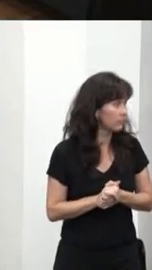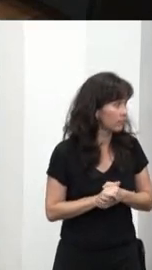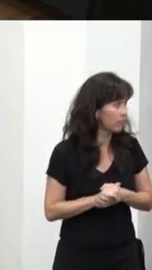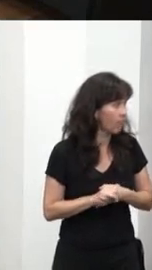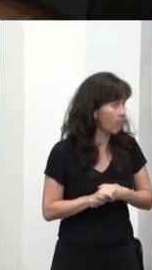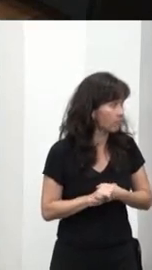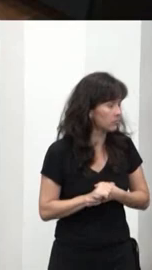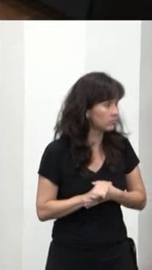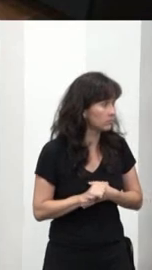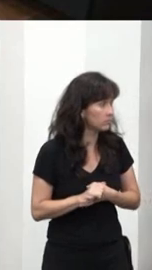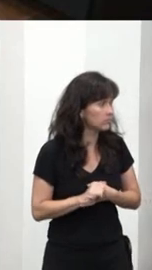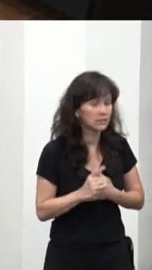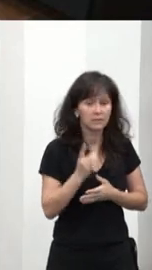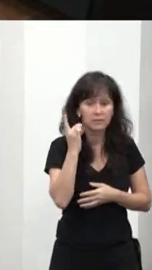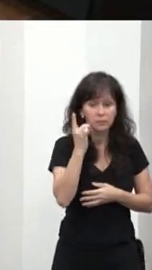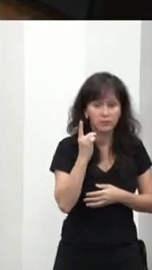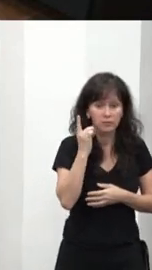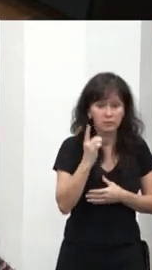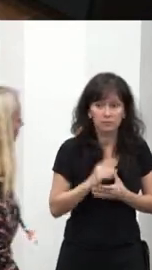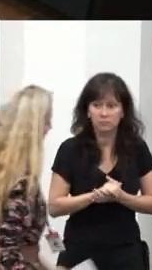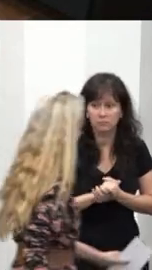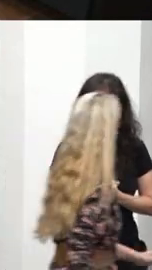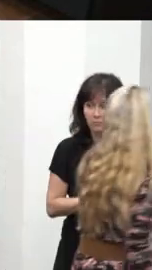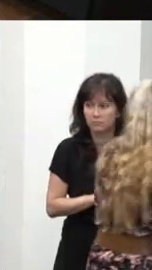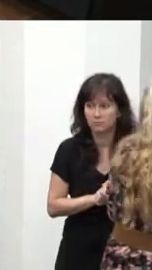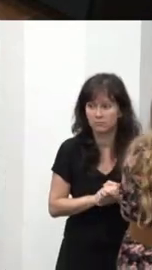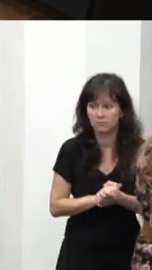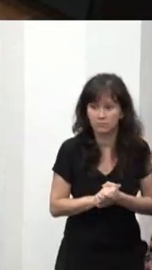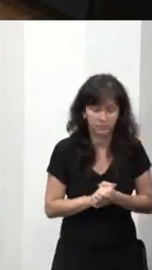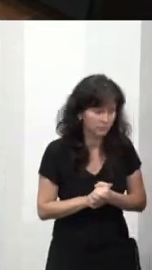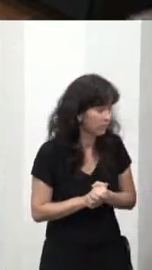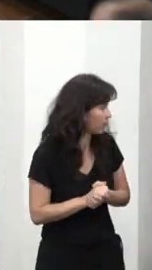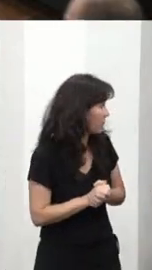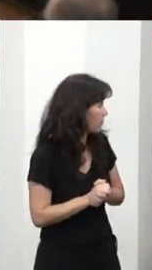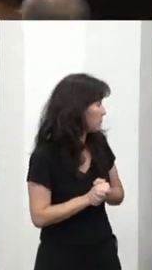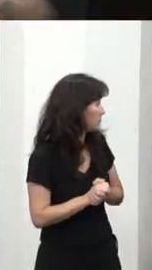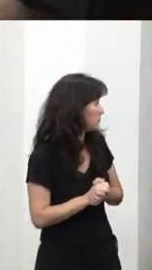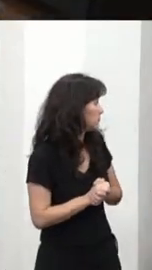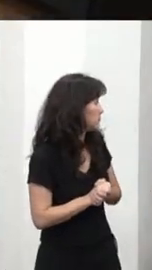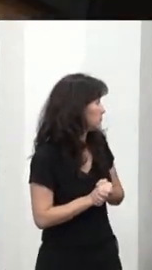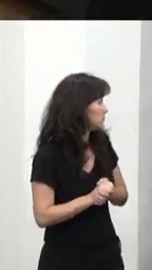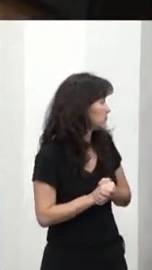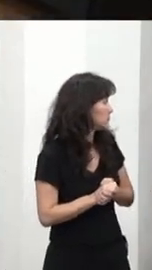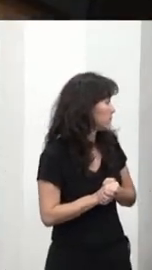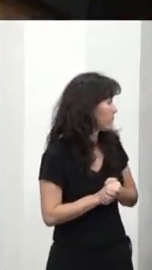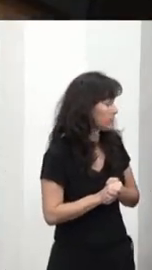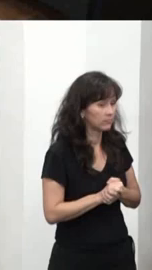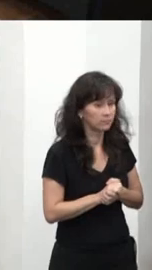a deputada Luciane por favor apoio moral é sempre muito importante